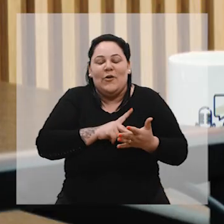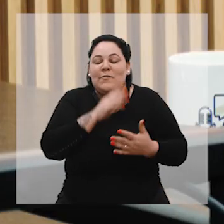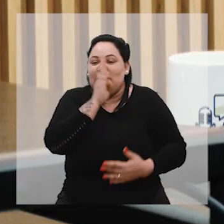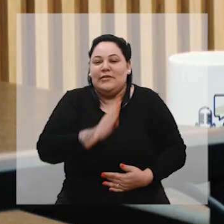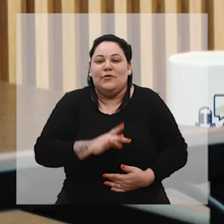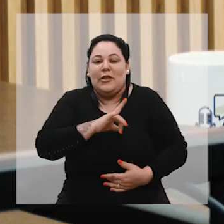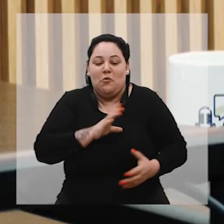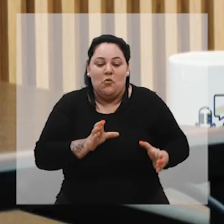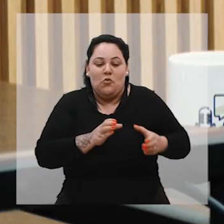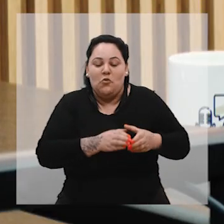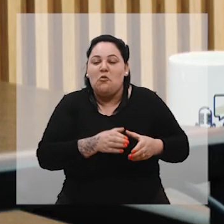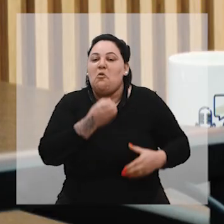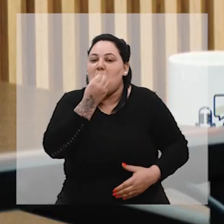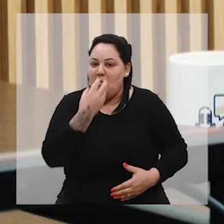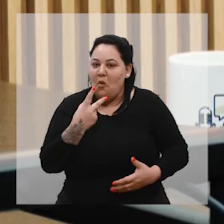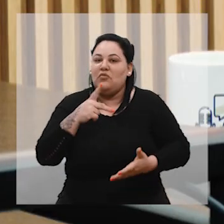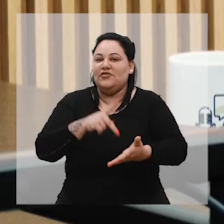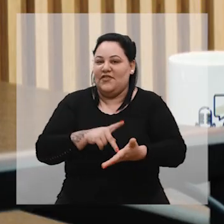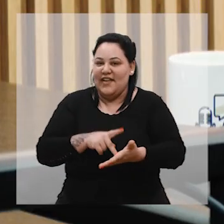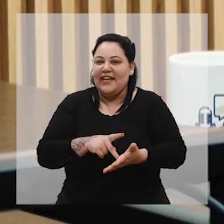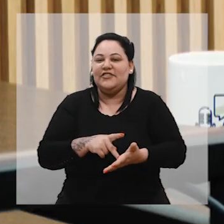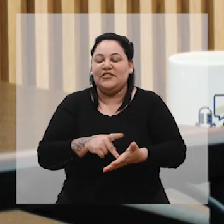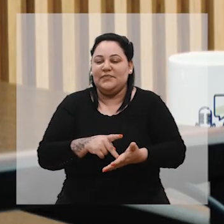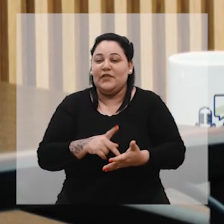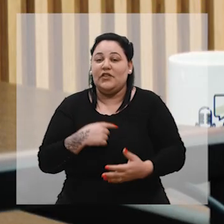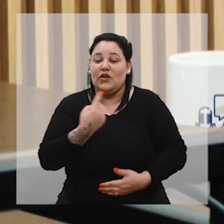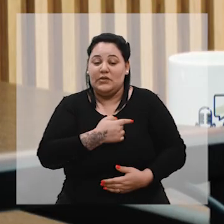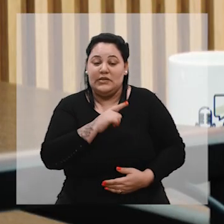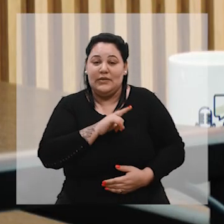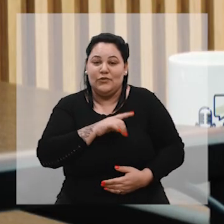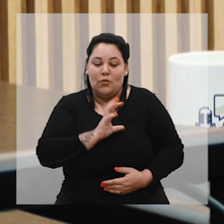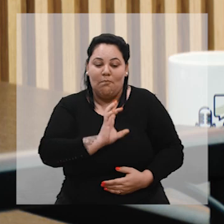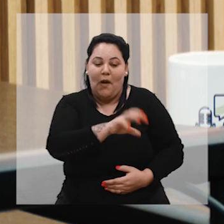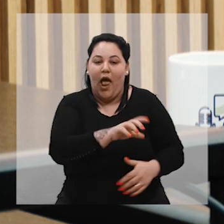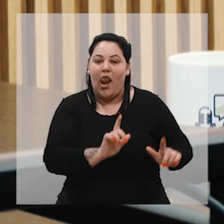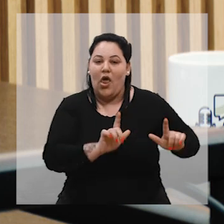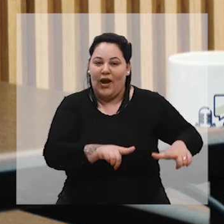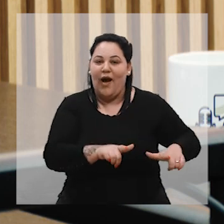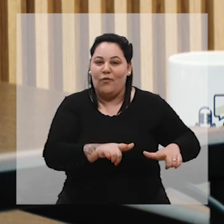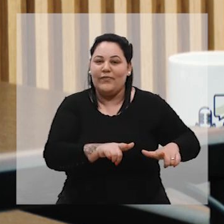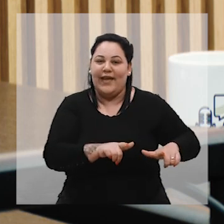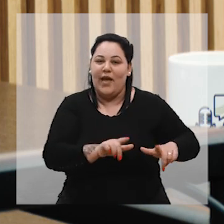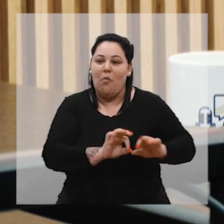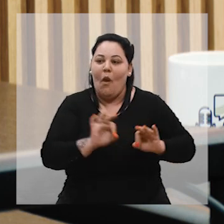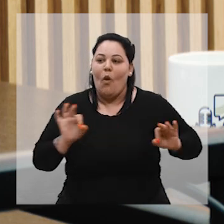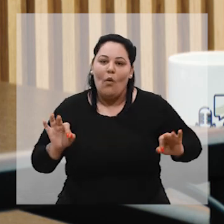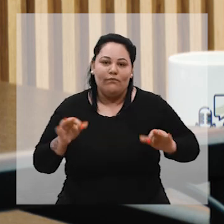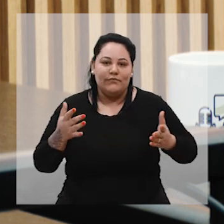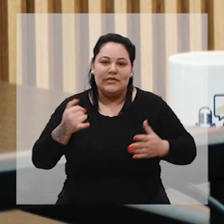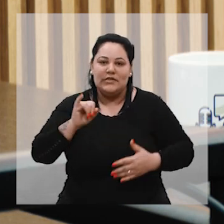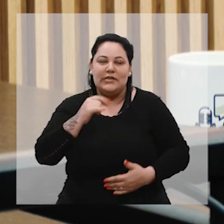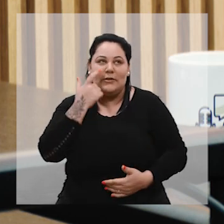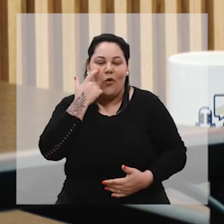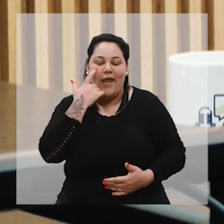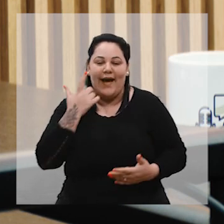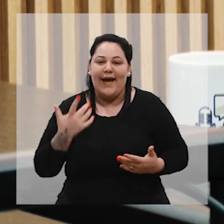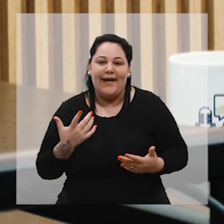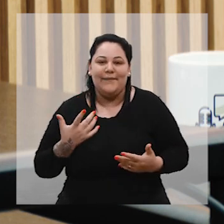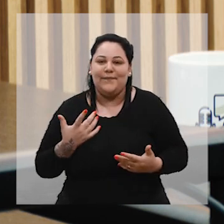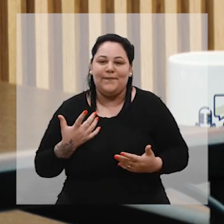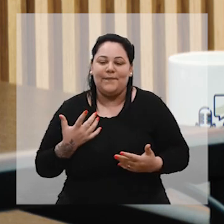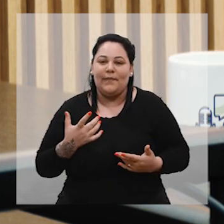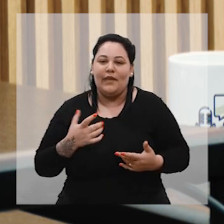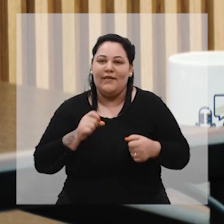ele tem uma equipe muito, muito boa, muito boa. A gente tem um território muito grande também, que se a gente